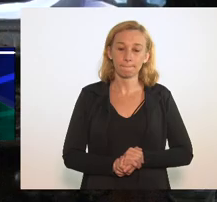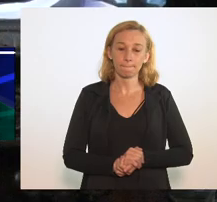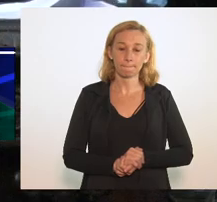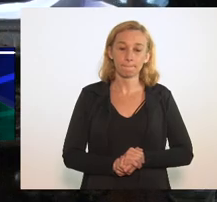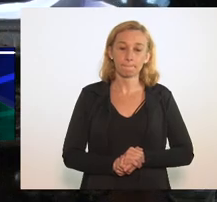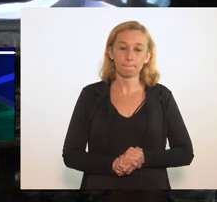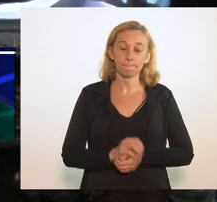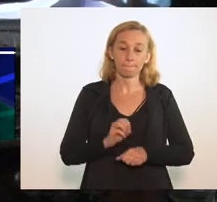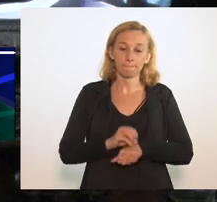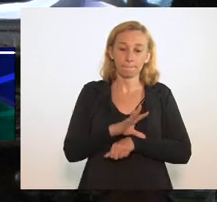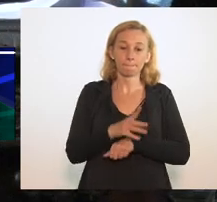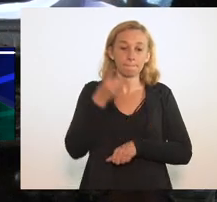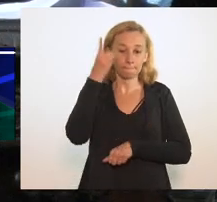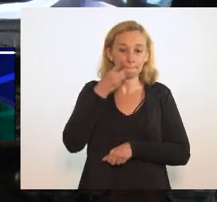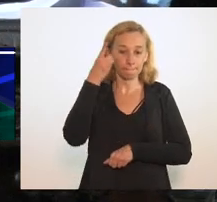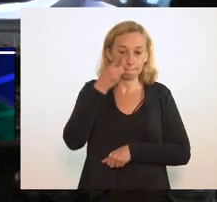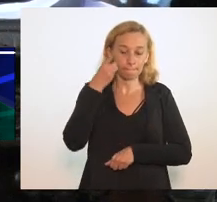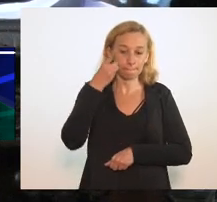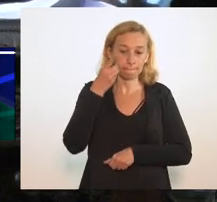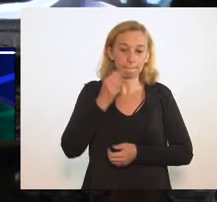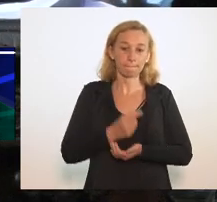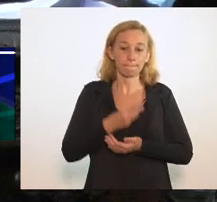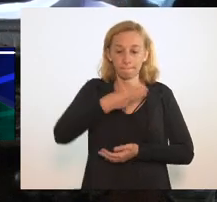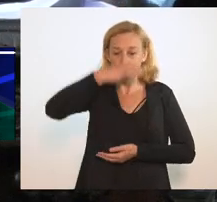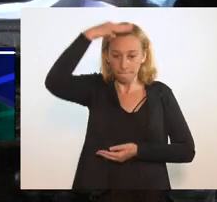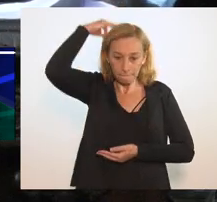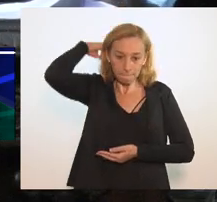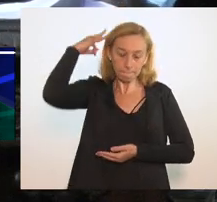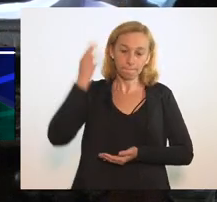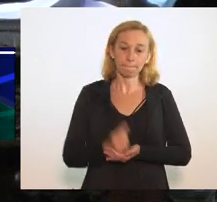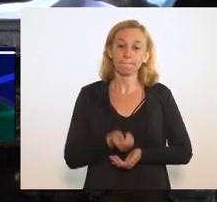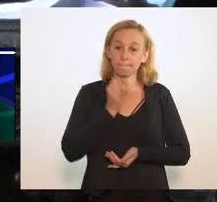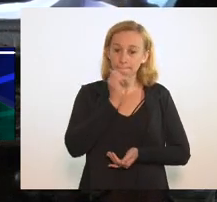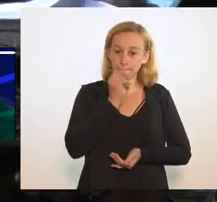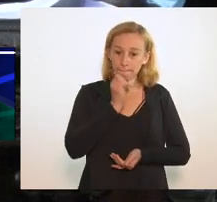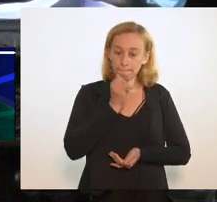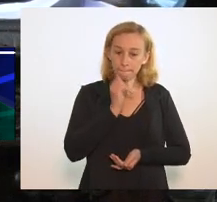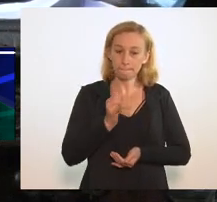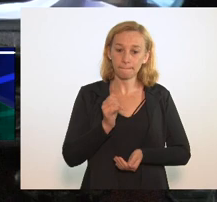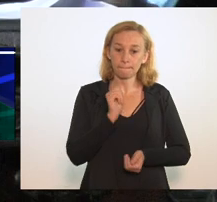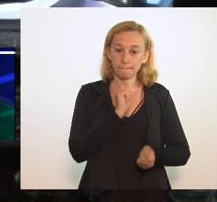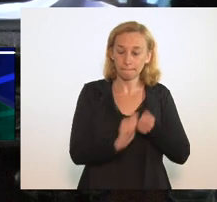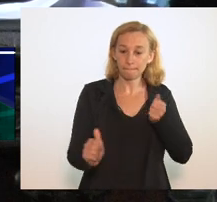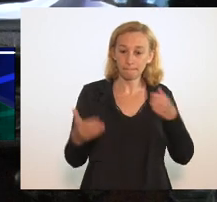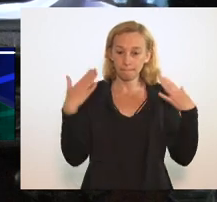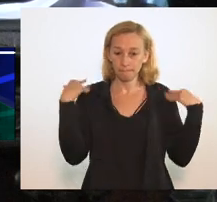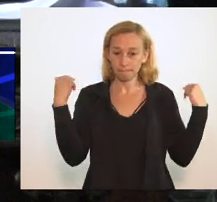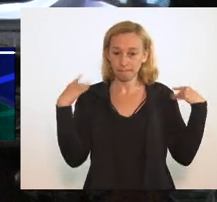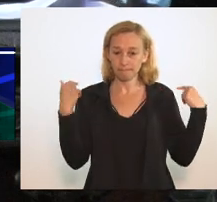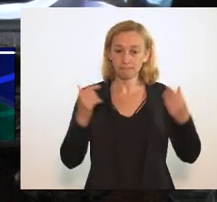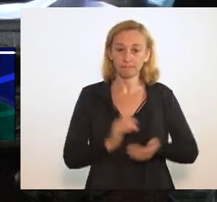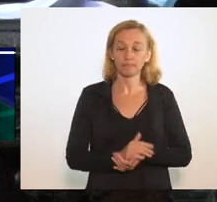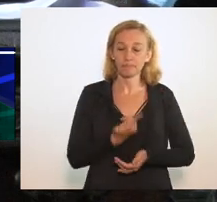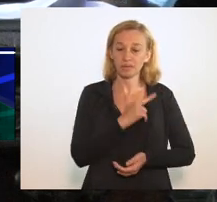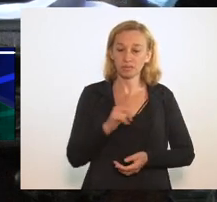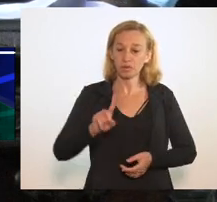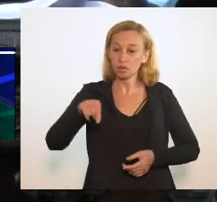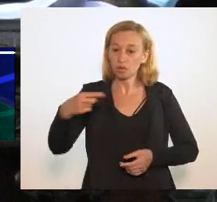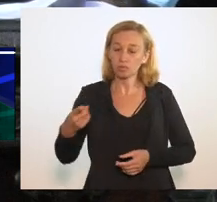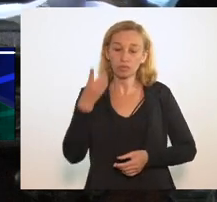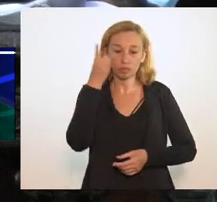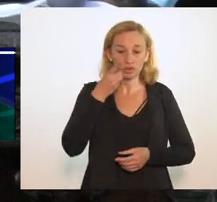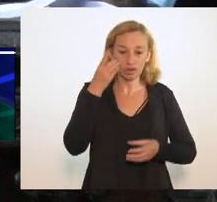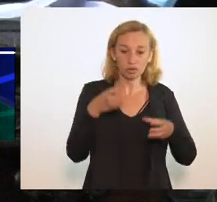indica o deputado Márcio Pacheco para ser o relator da Esporte e Lazer, porque não tem presença de nenhum dos parlamentares aqui, pelo